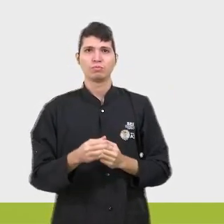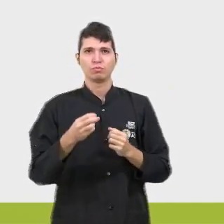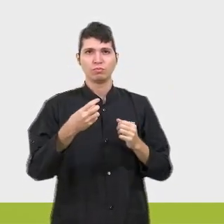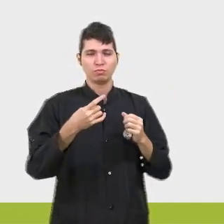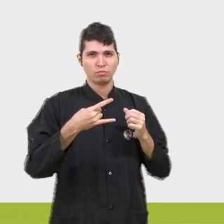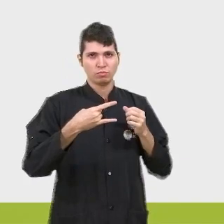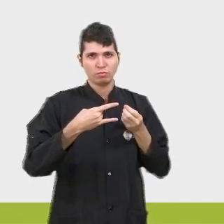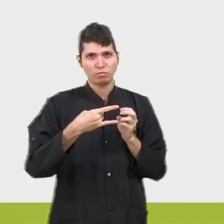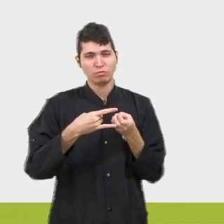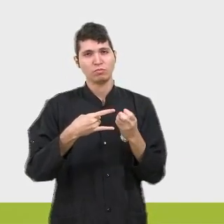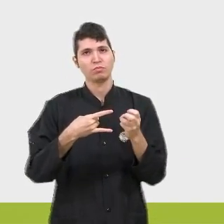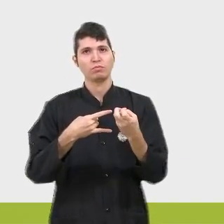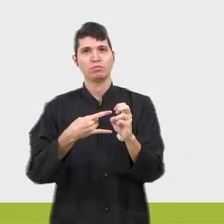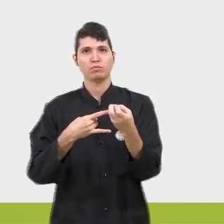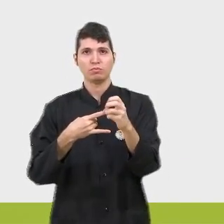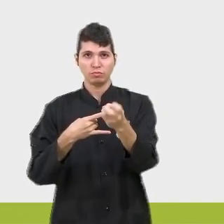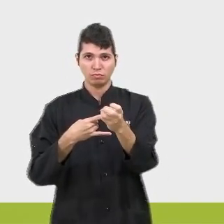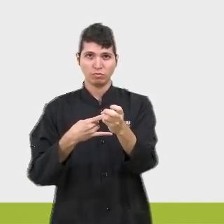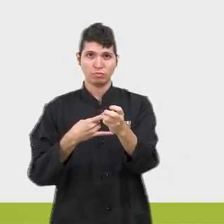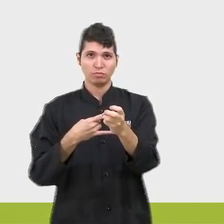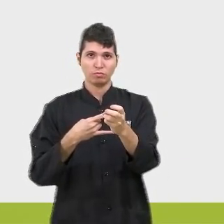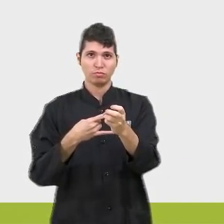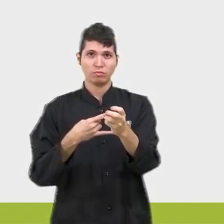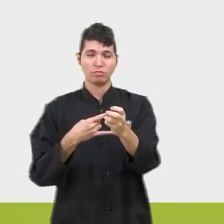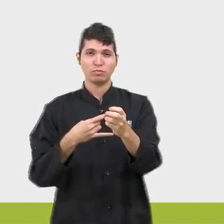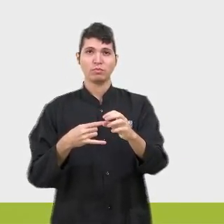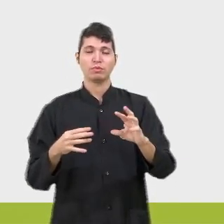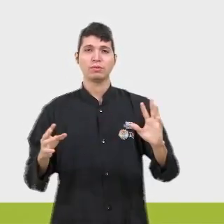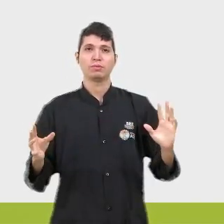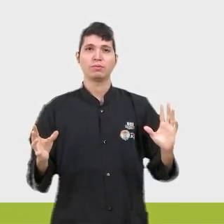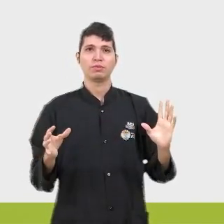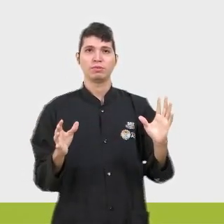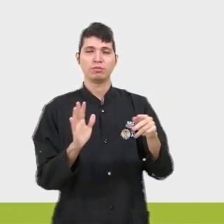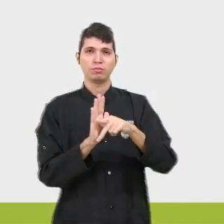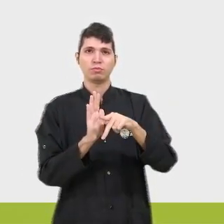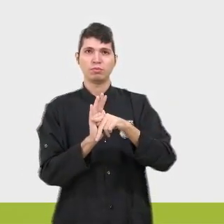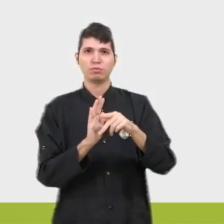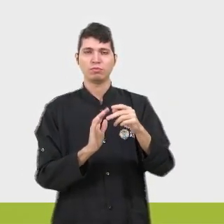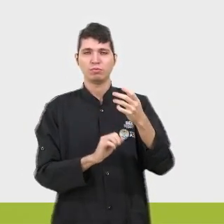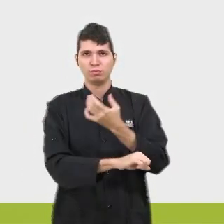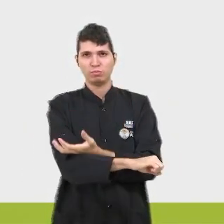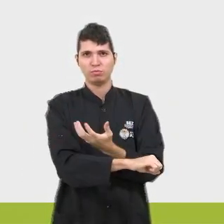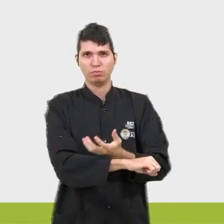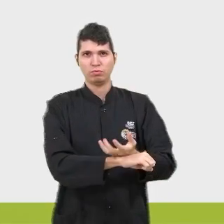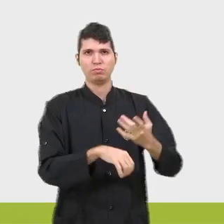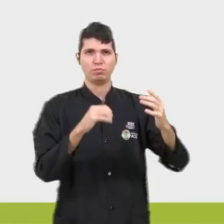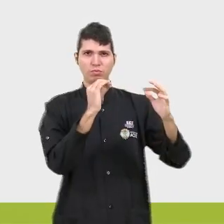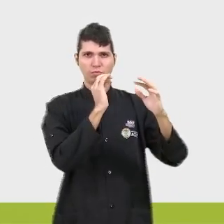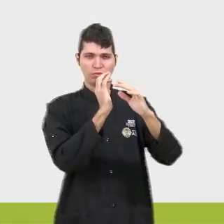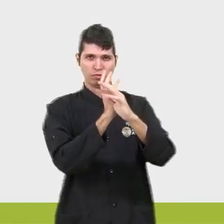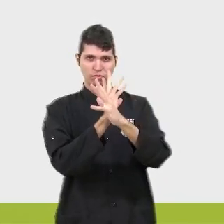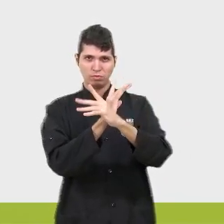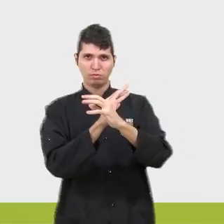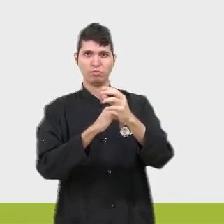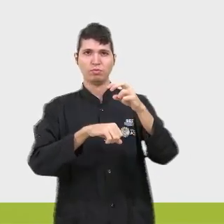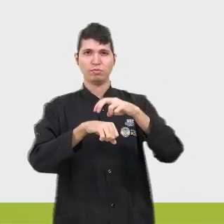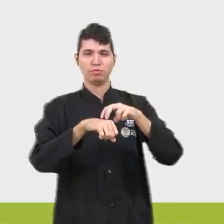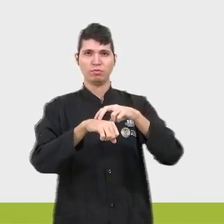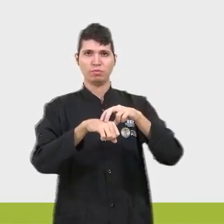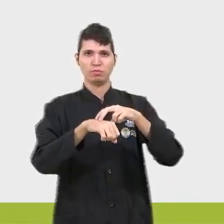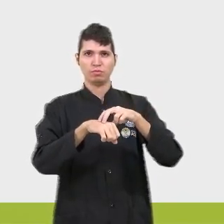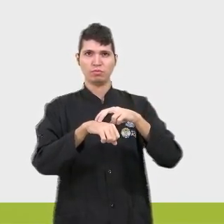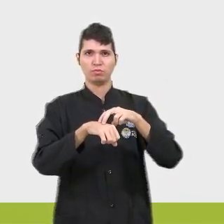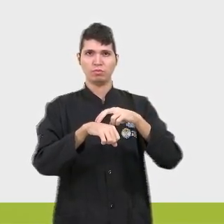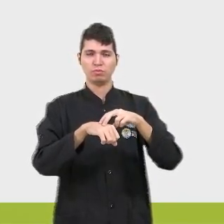têm relação com a reprodução das nossas plantas. Enfim, as algas verdes originaram as plantas.